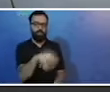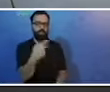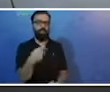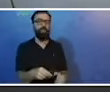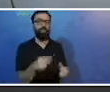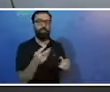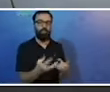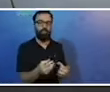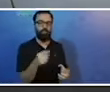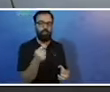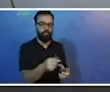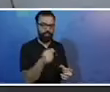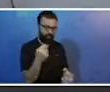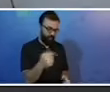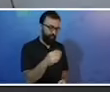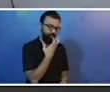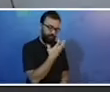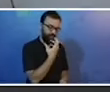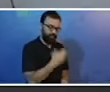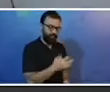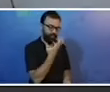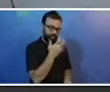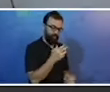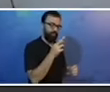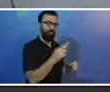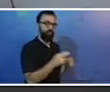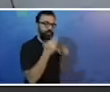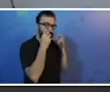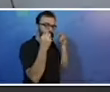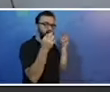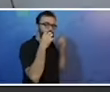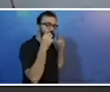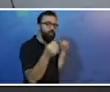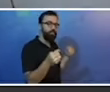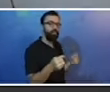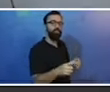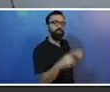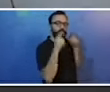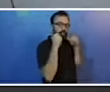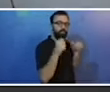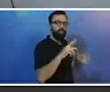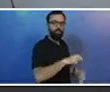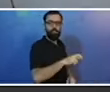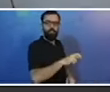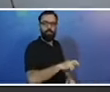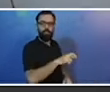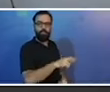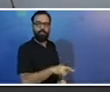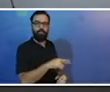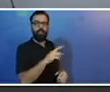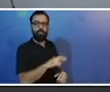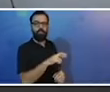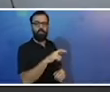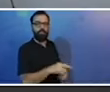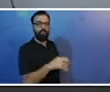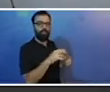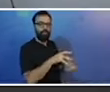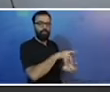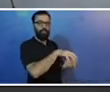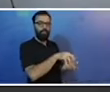pau o pau no cachorro o cachorro no gato o gato no rato o rato